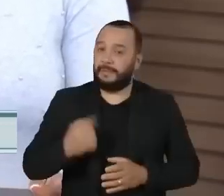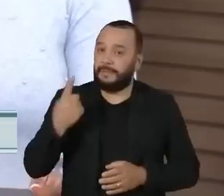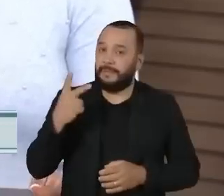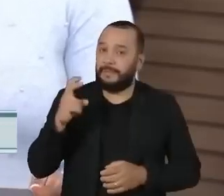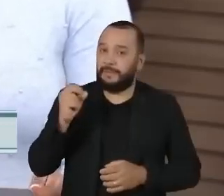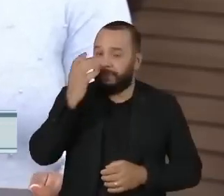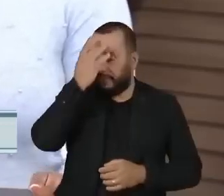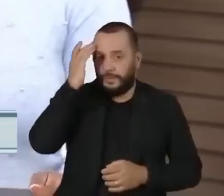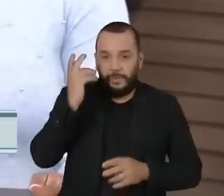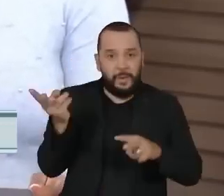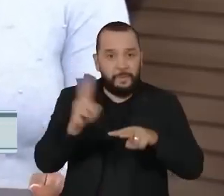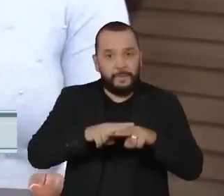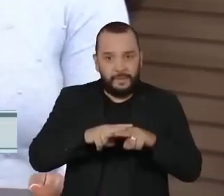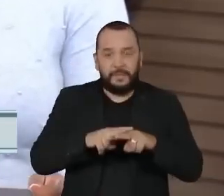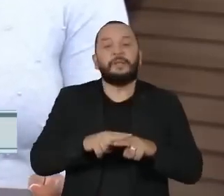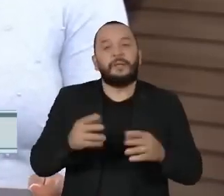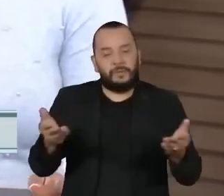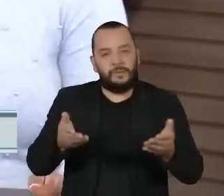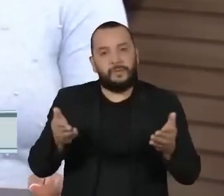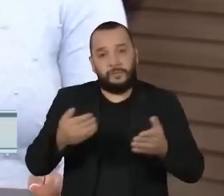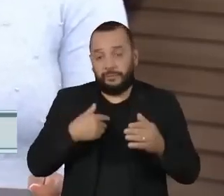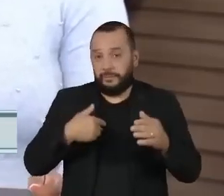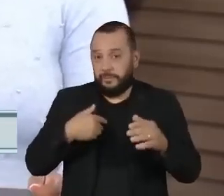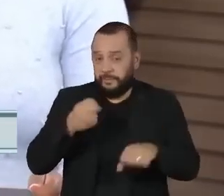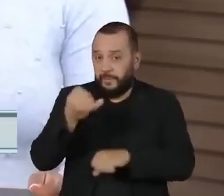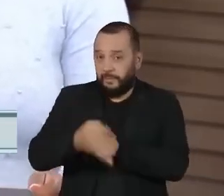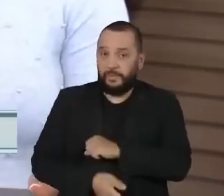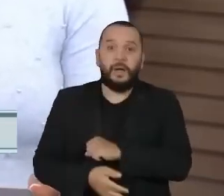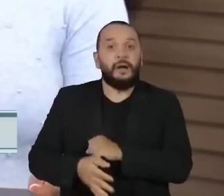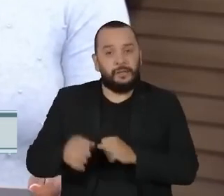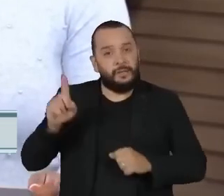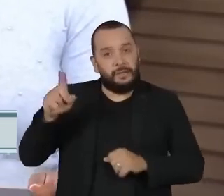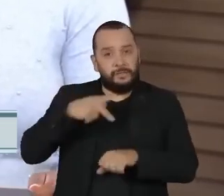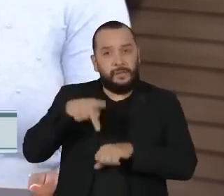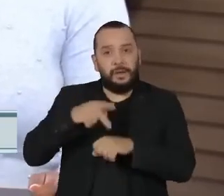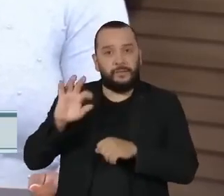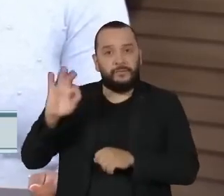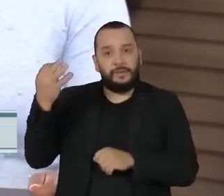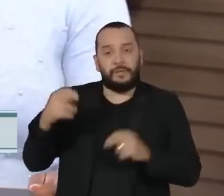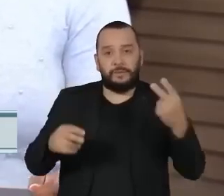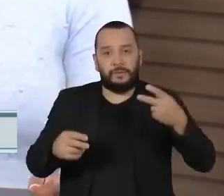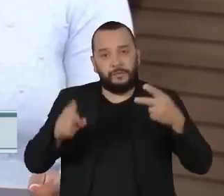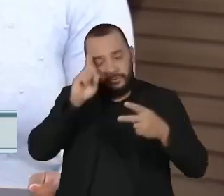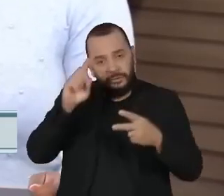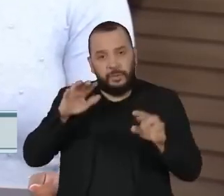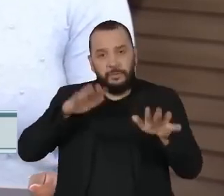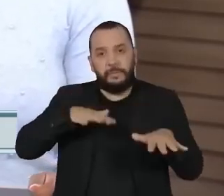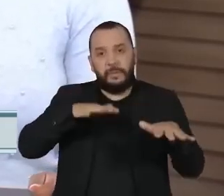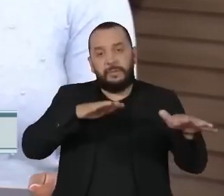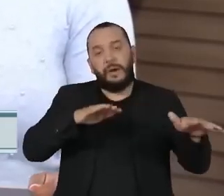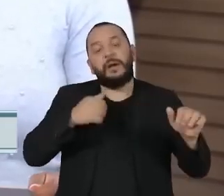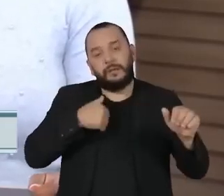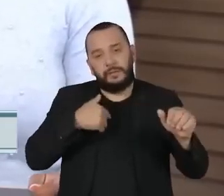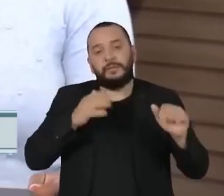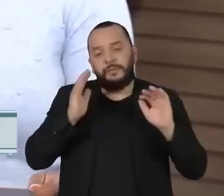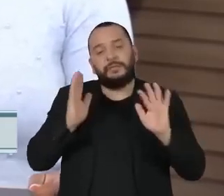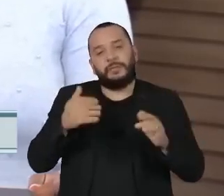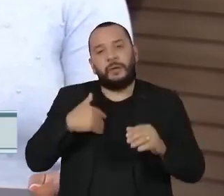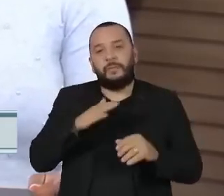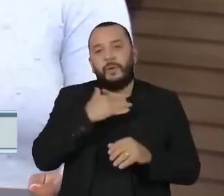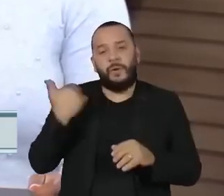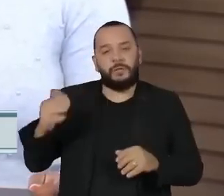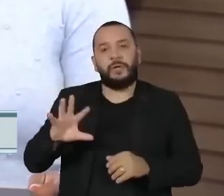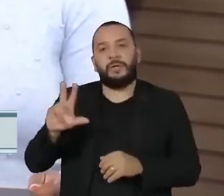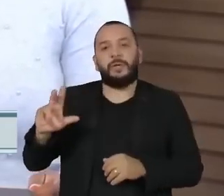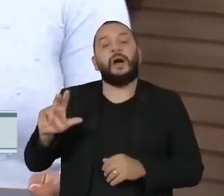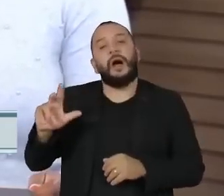150 pessoas foram presas nesta madrugada na França, no segundo dia de protestos pela morte de um adolescente de origem africana